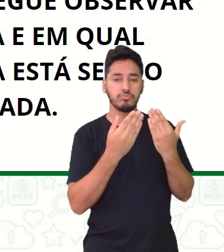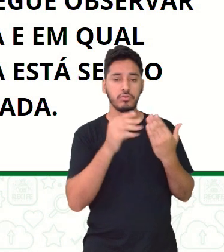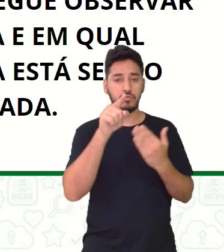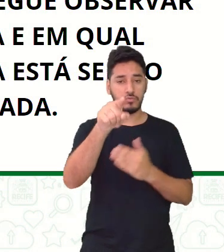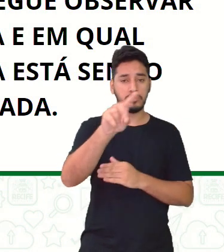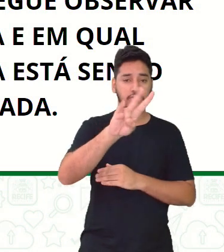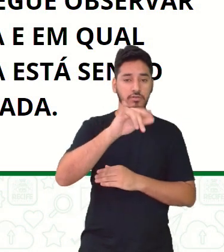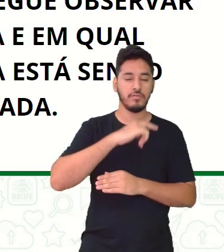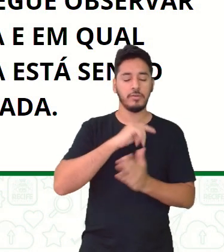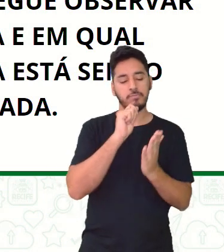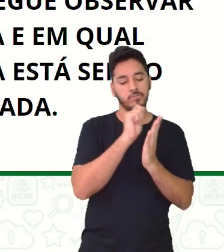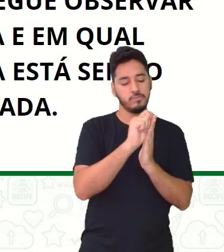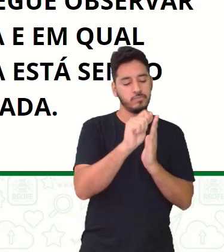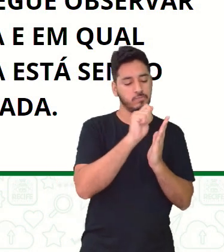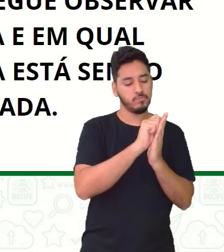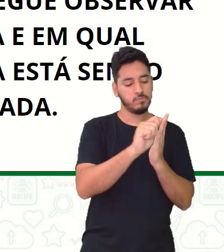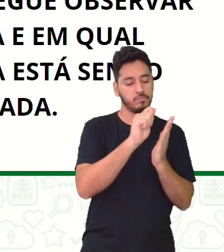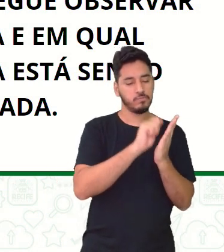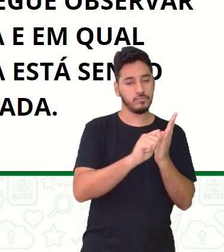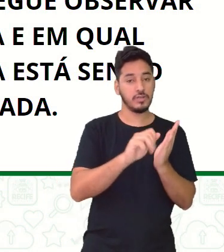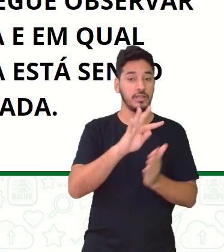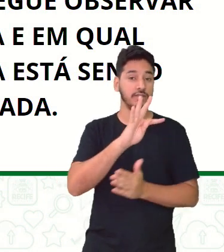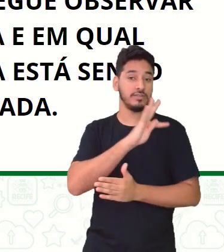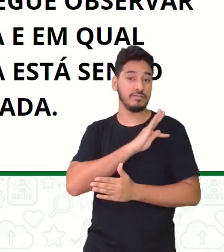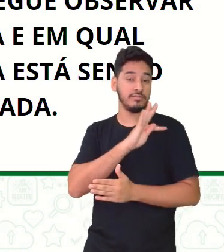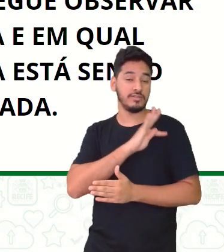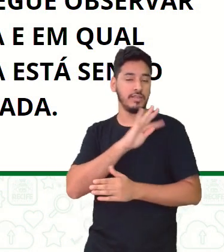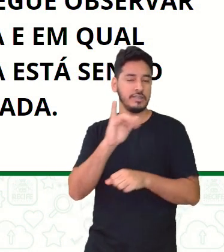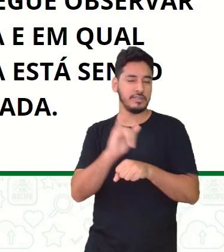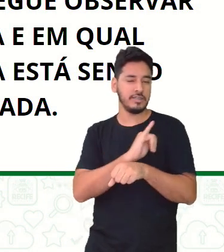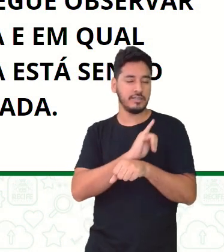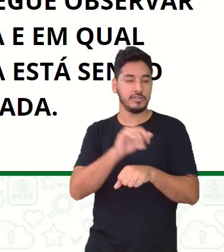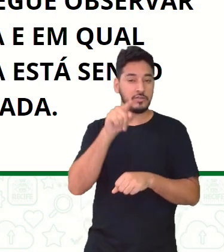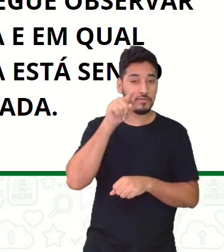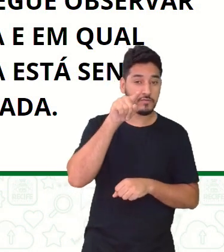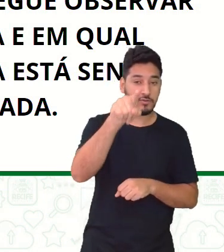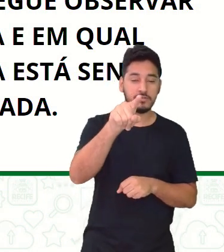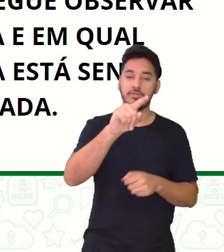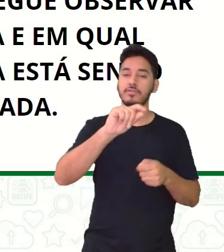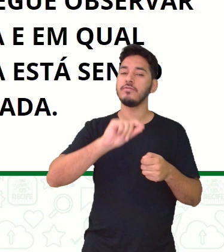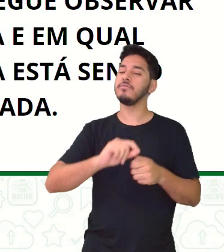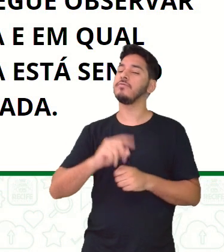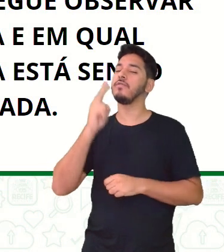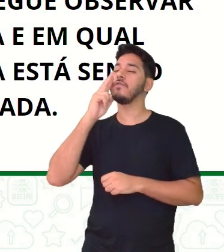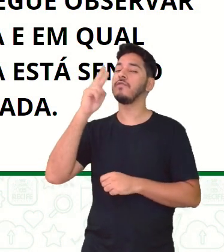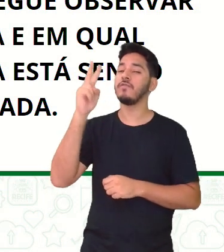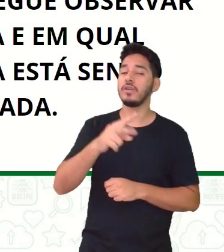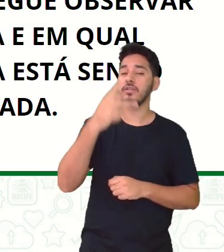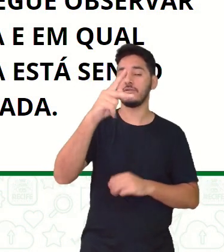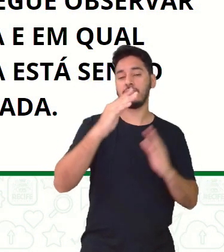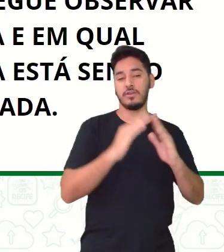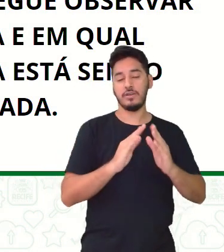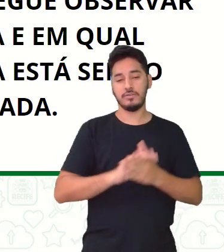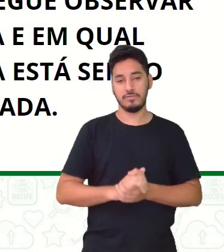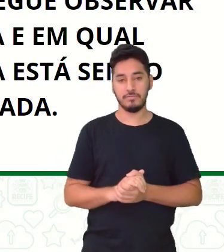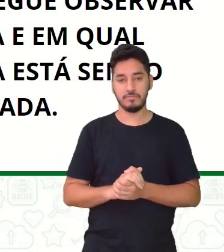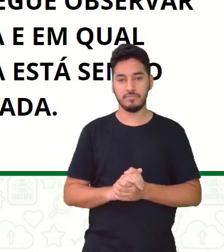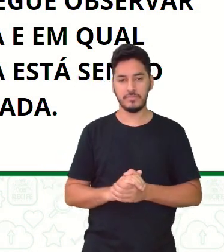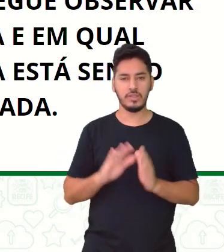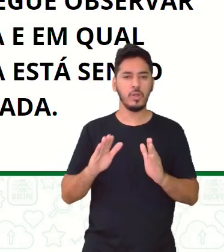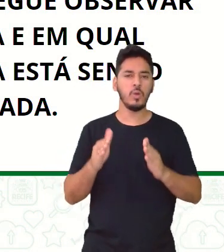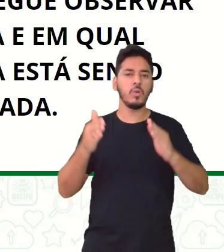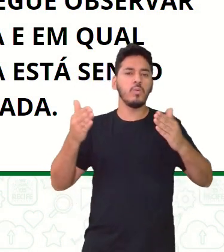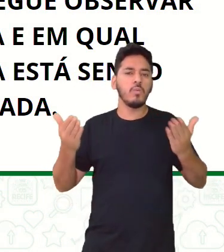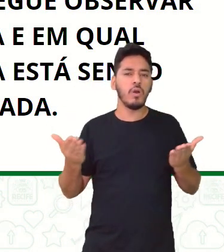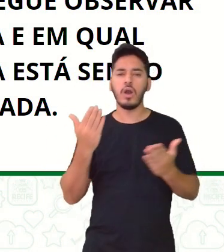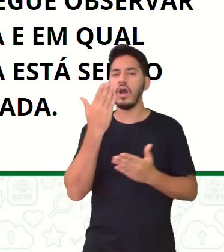vai anotar as técnicas de conservação de alimentos que você consegue observar na sua casa. E em qual